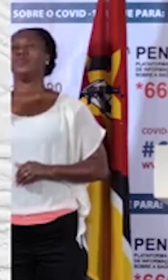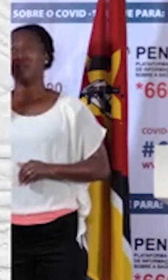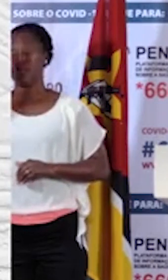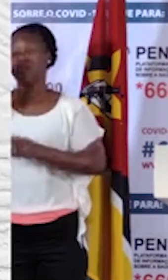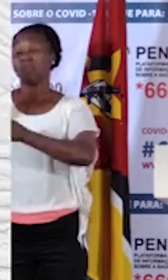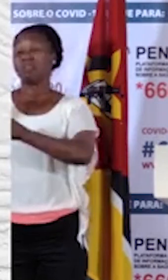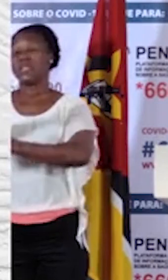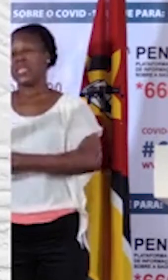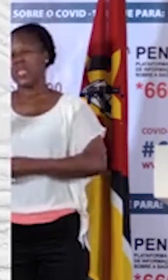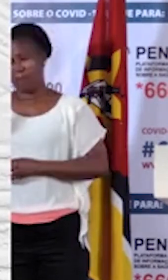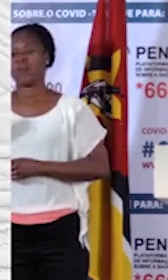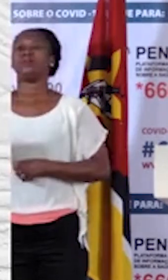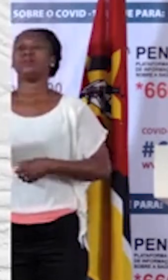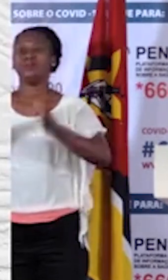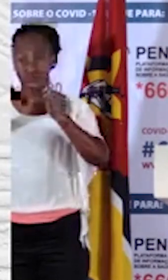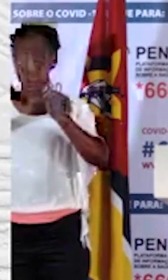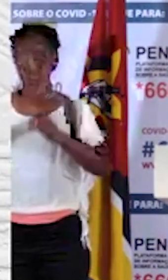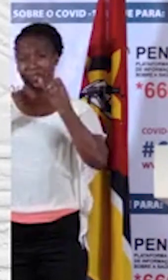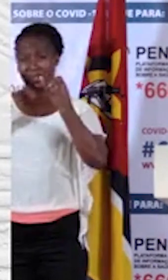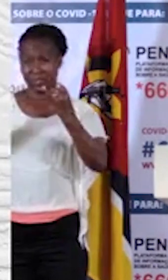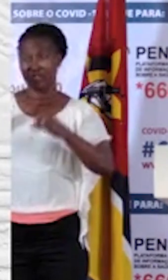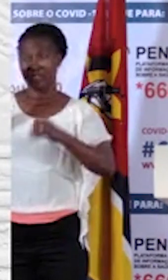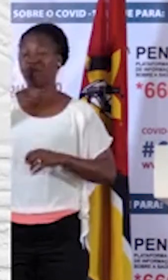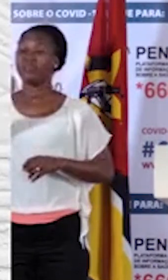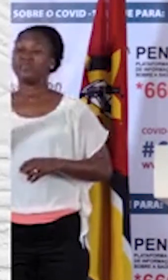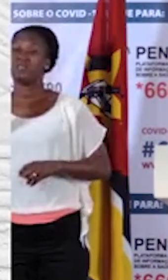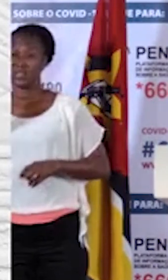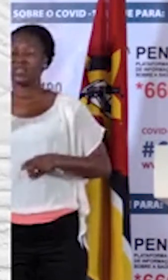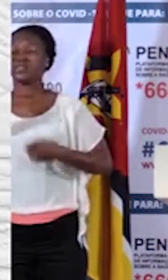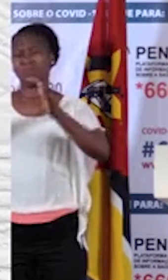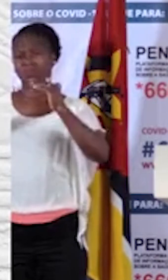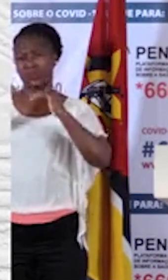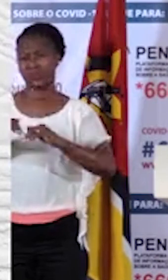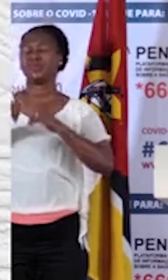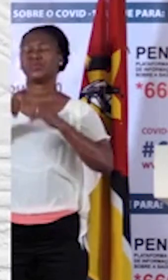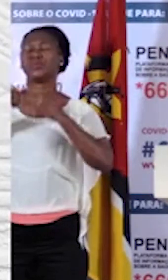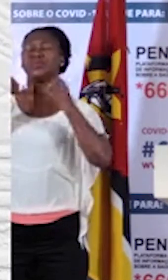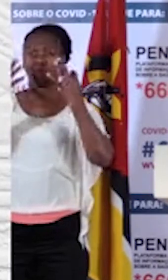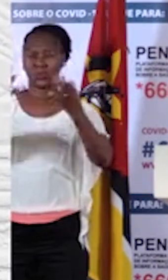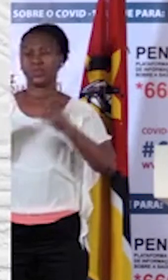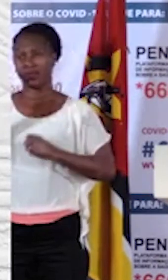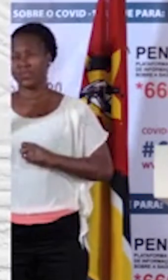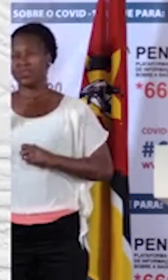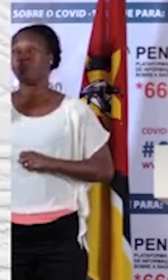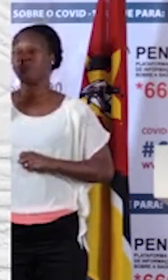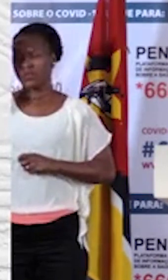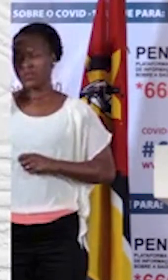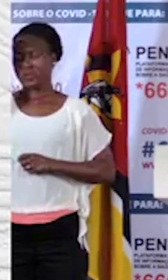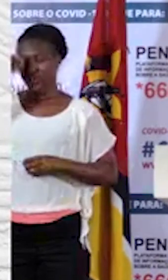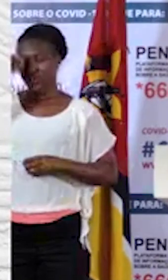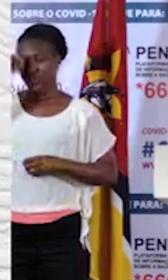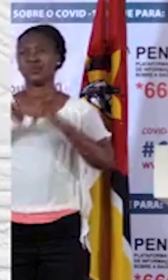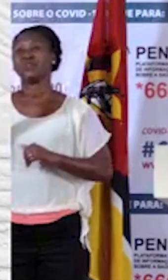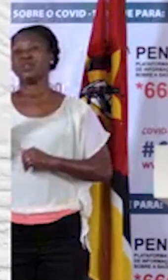Inhambane, 6 são da província de Gaza, 83 da província de Maputo e 134